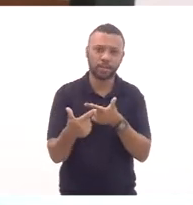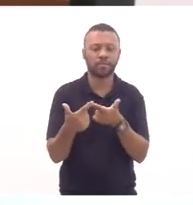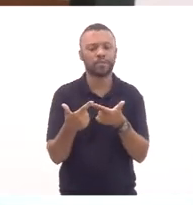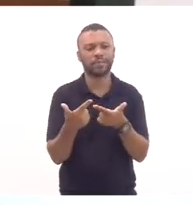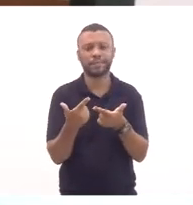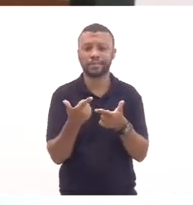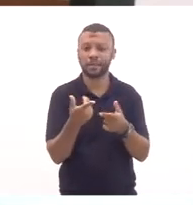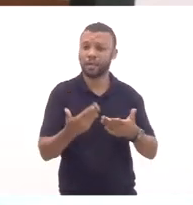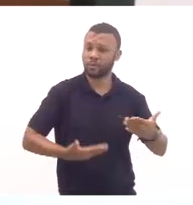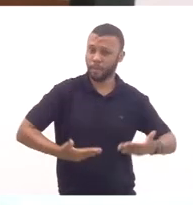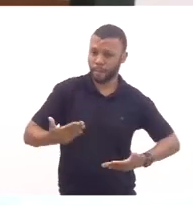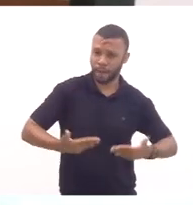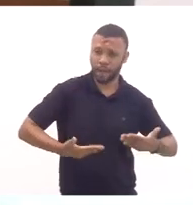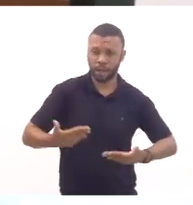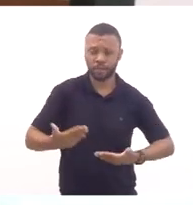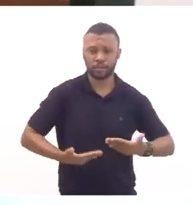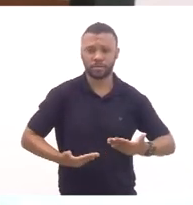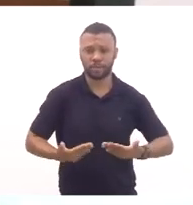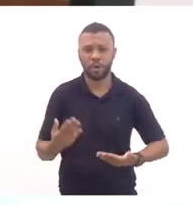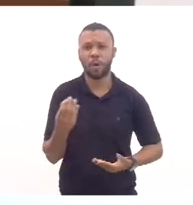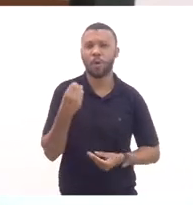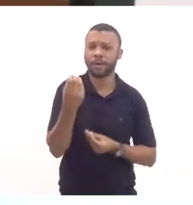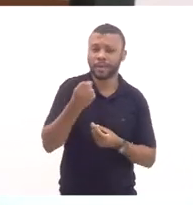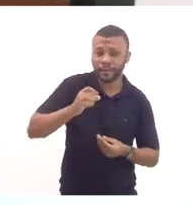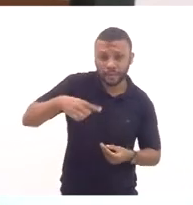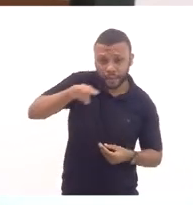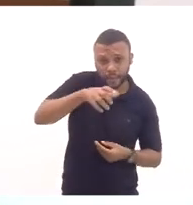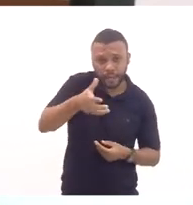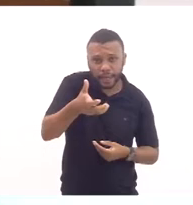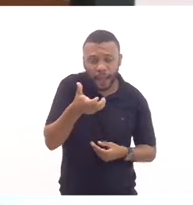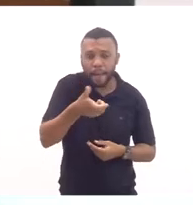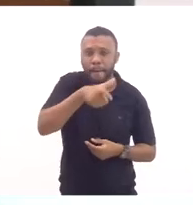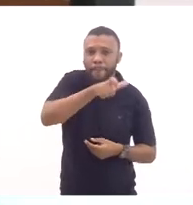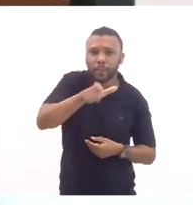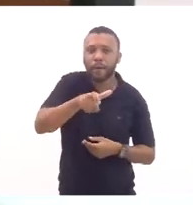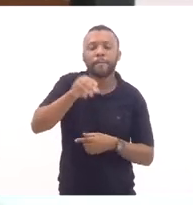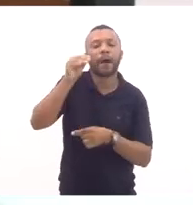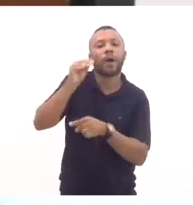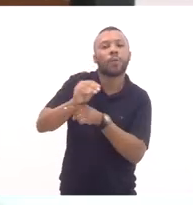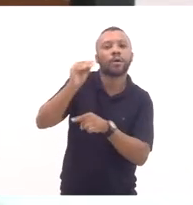domésticas, se vocês querem pessoas